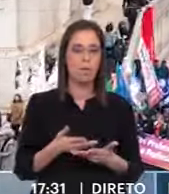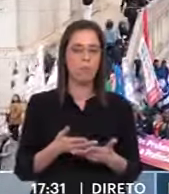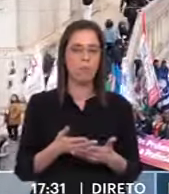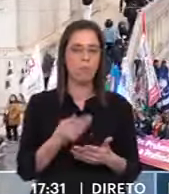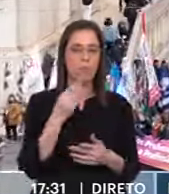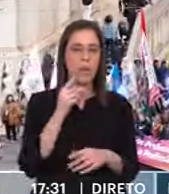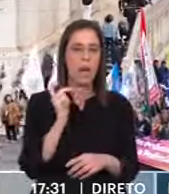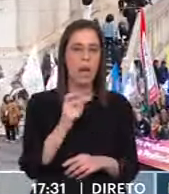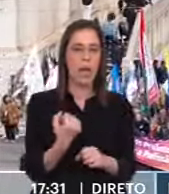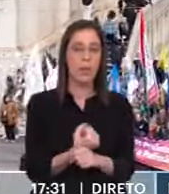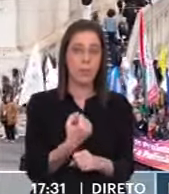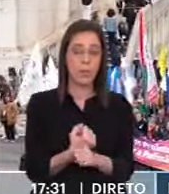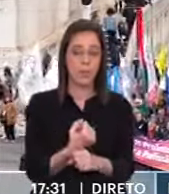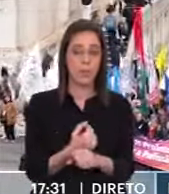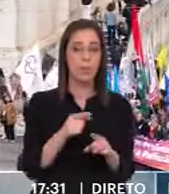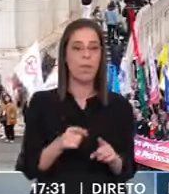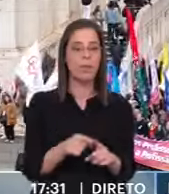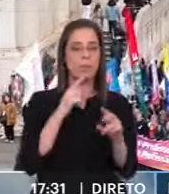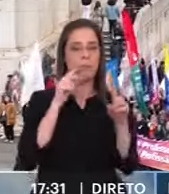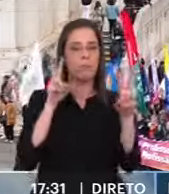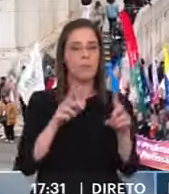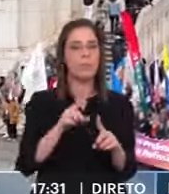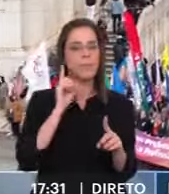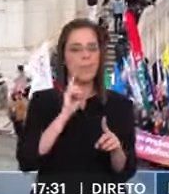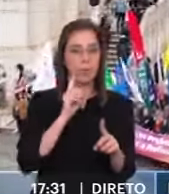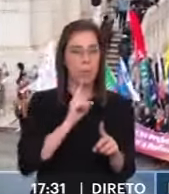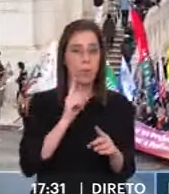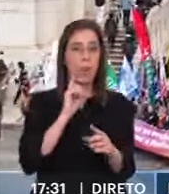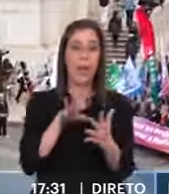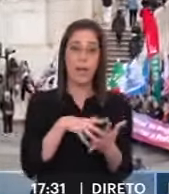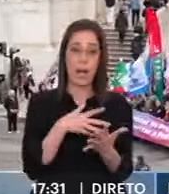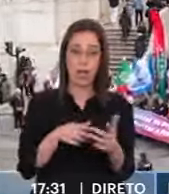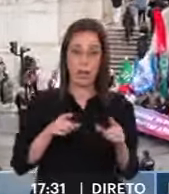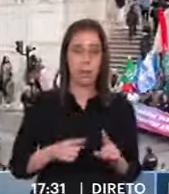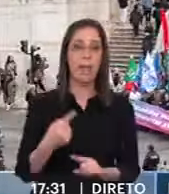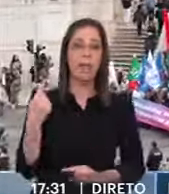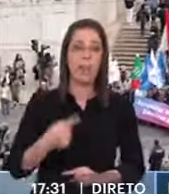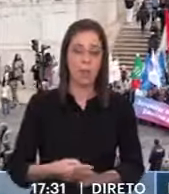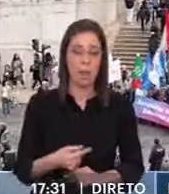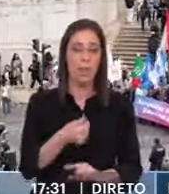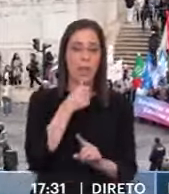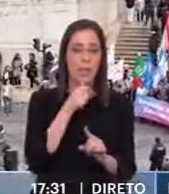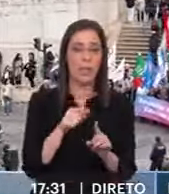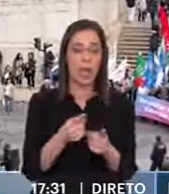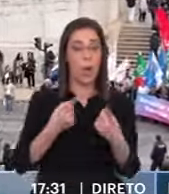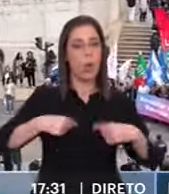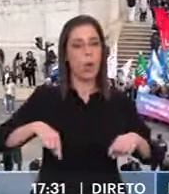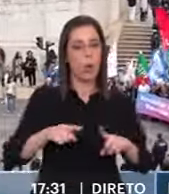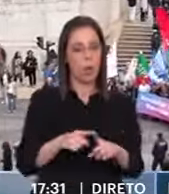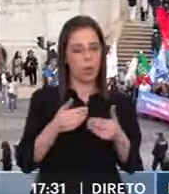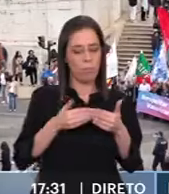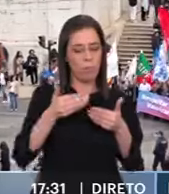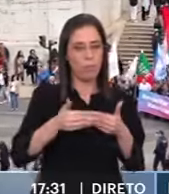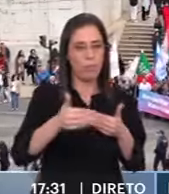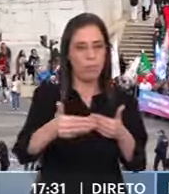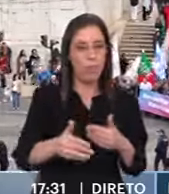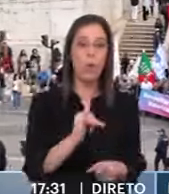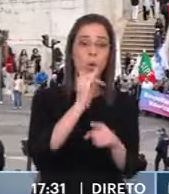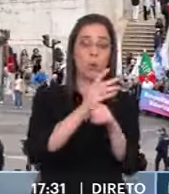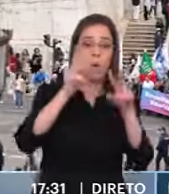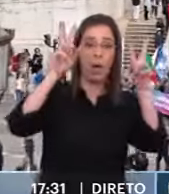devolução do tempo de serviço. Essa é uma matéria importante e esse calendário deverá ser fixado nesta reunião, mas há